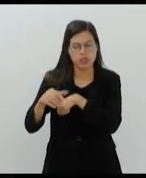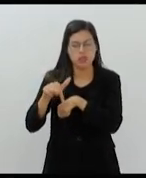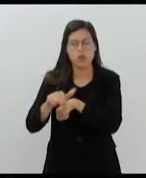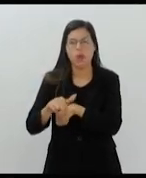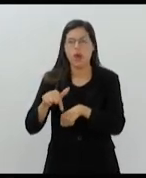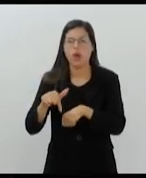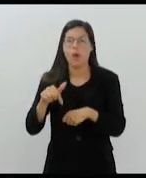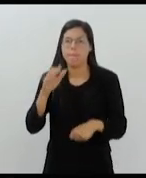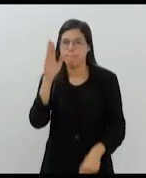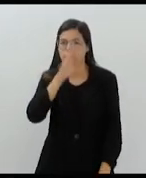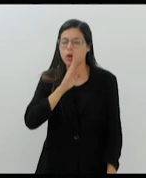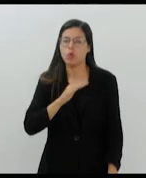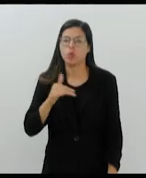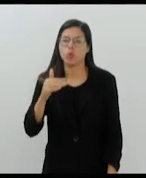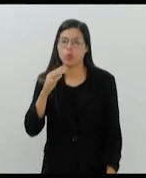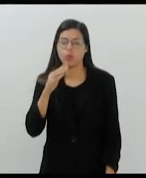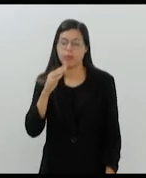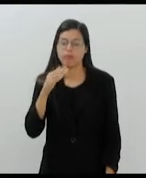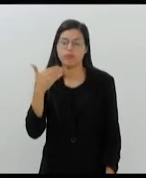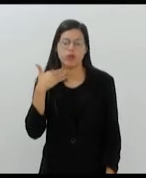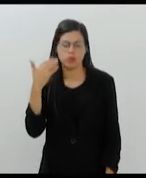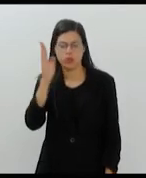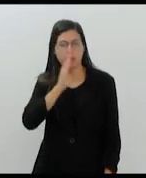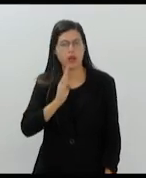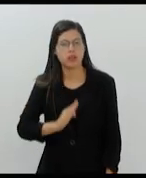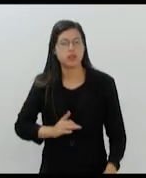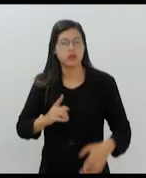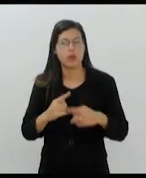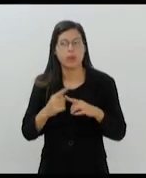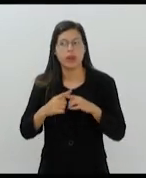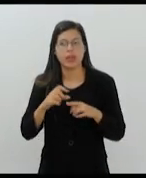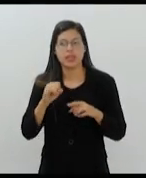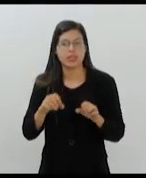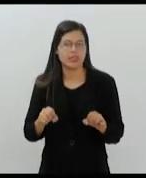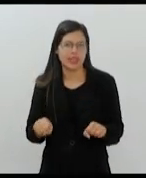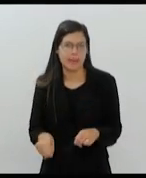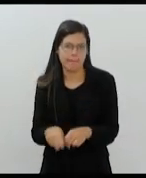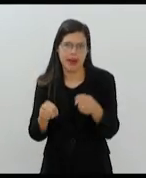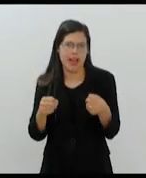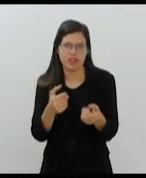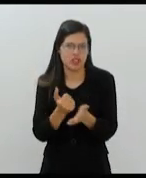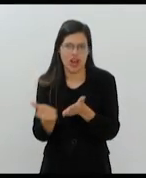do Brasil. Porque se o Banco do Brasil quebrar, quebrou o país.